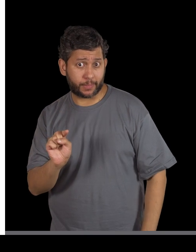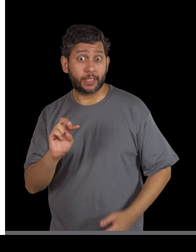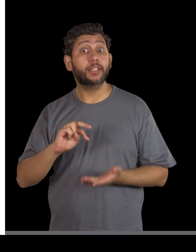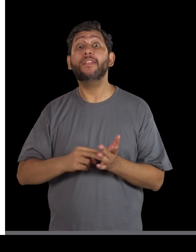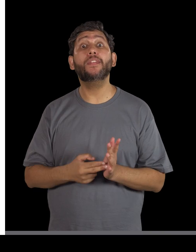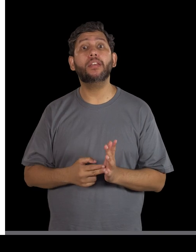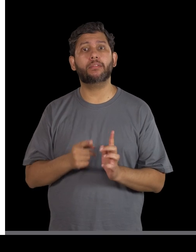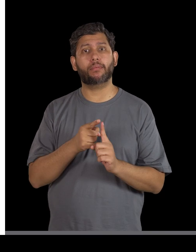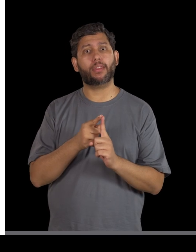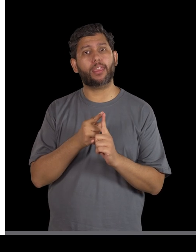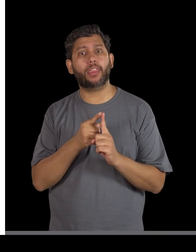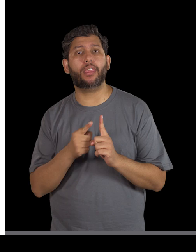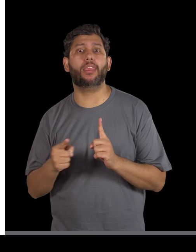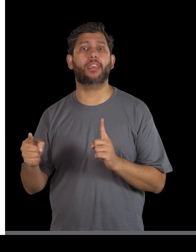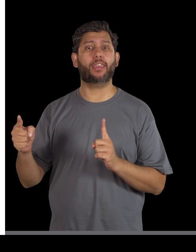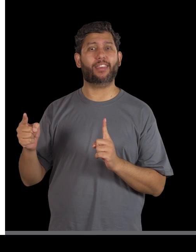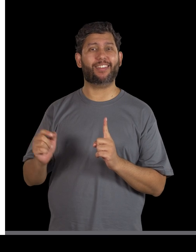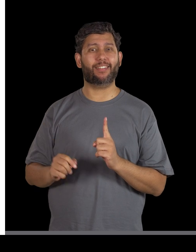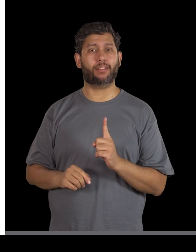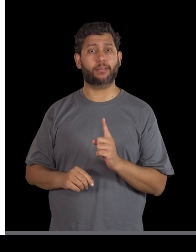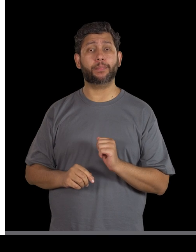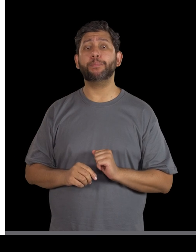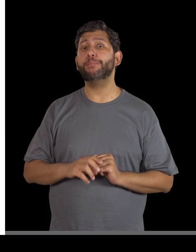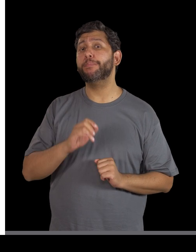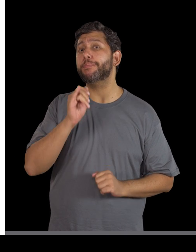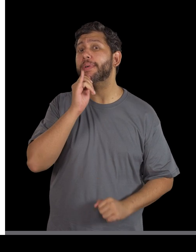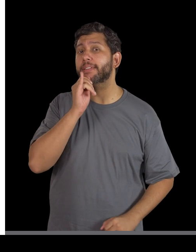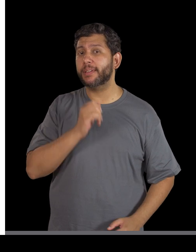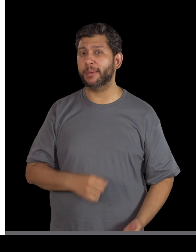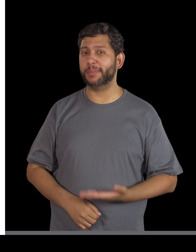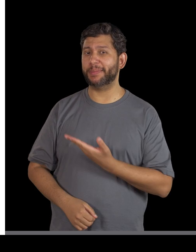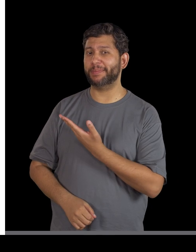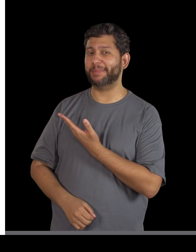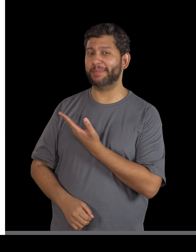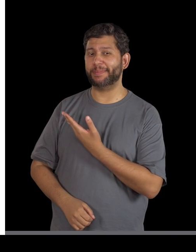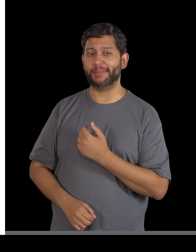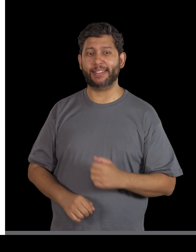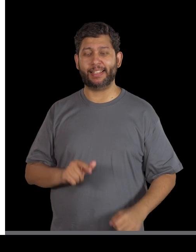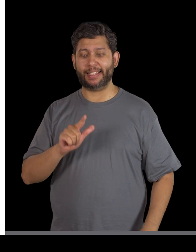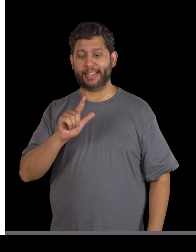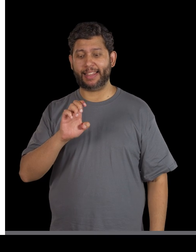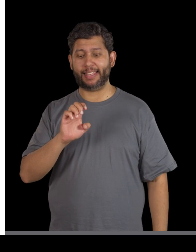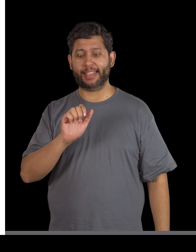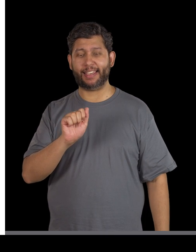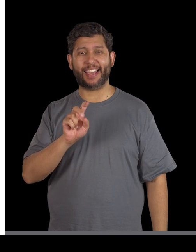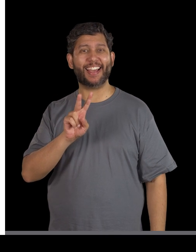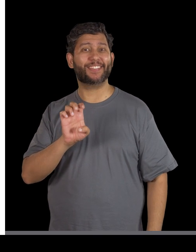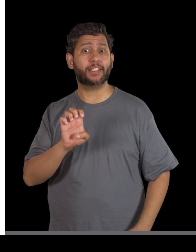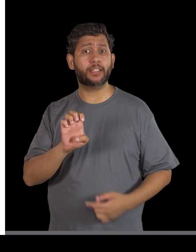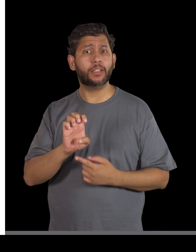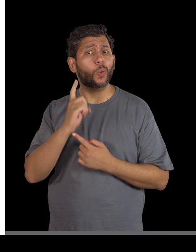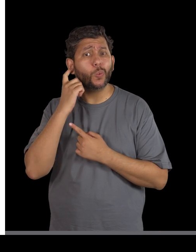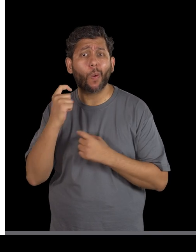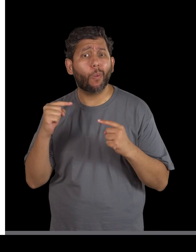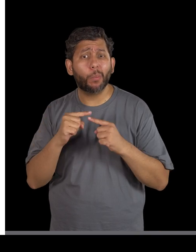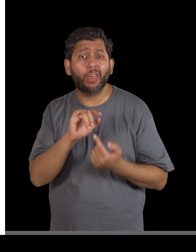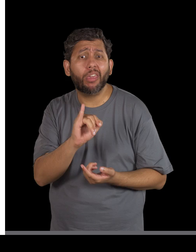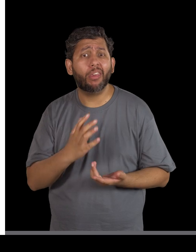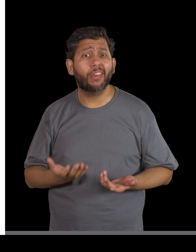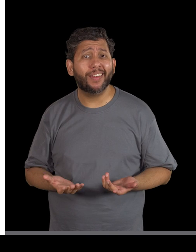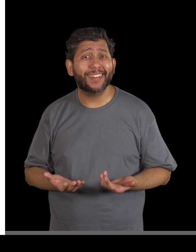primeiro vídeo. Então, esse I a gente usaria em palavras como leave, ou